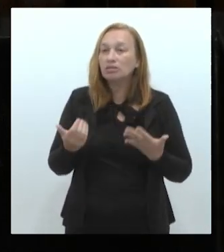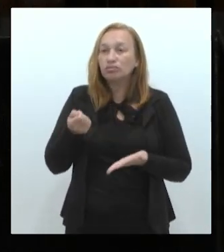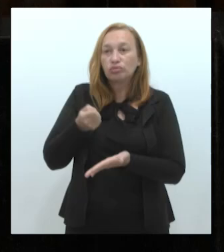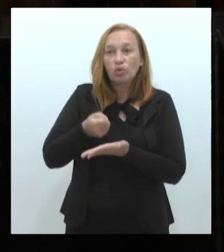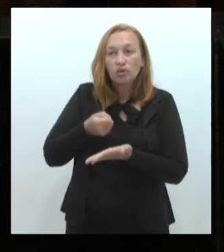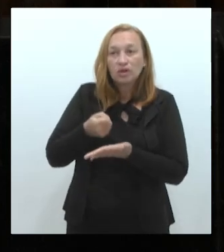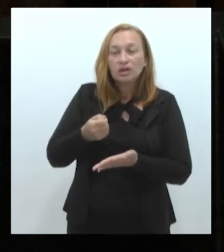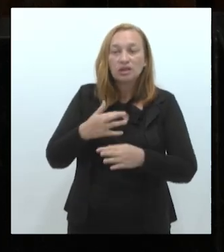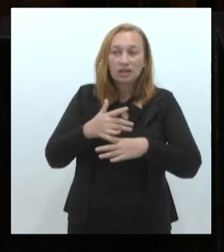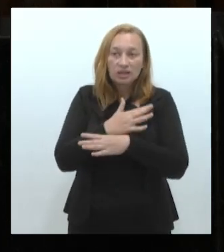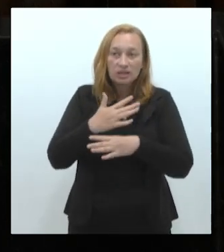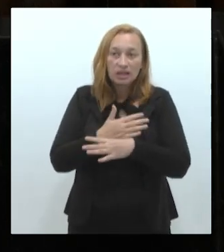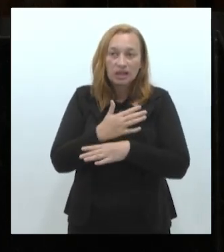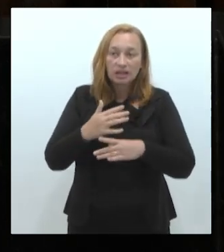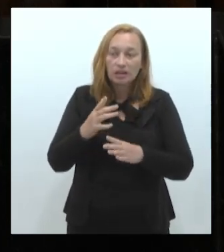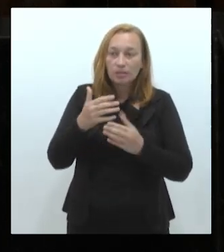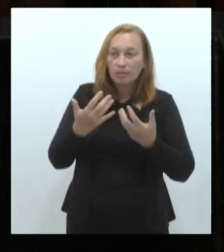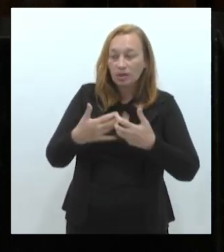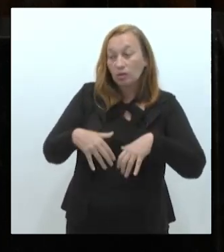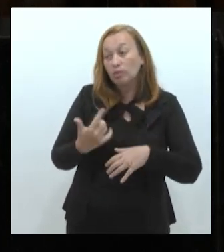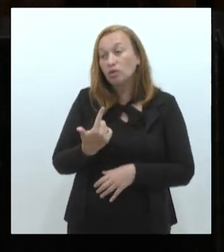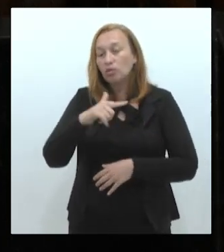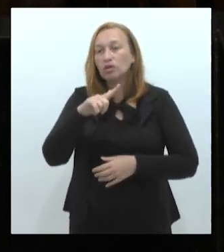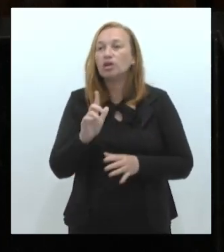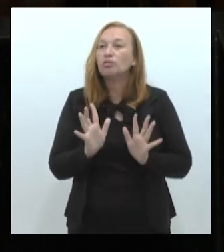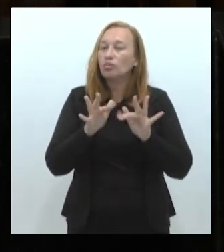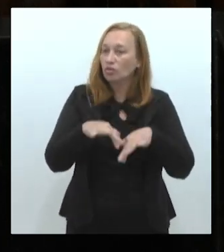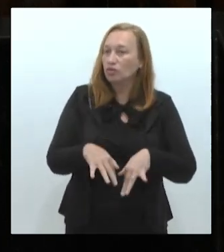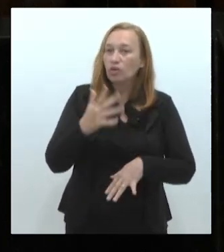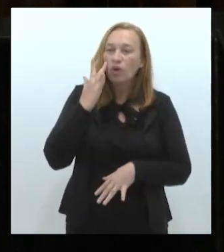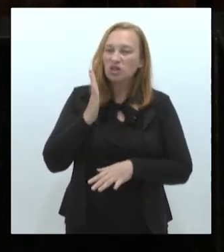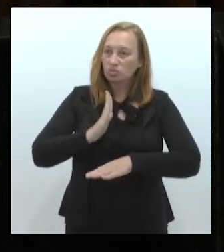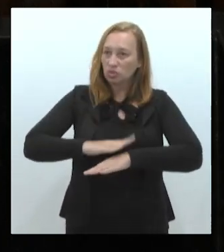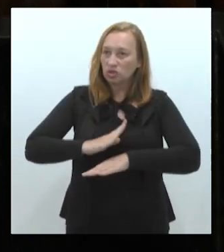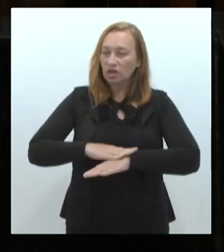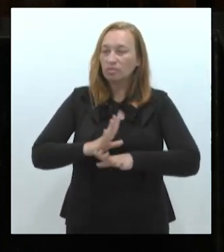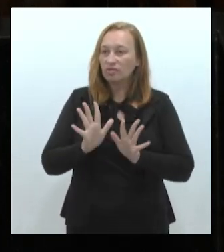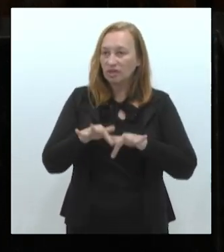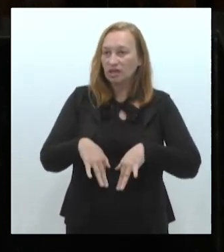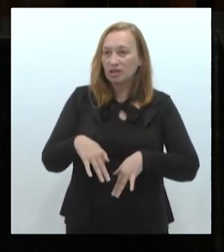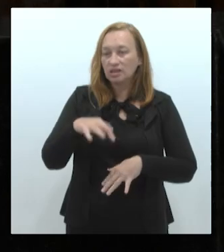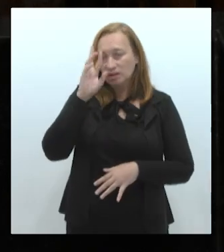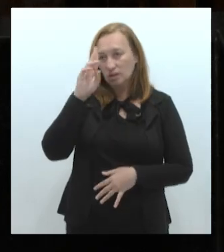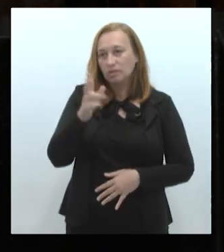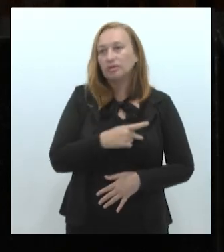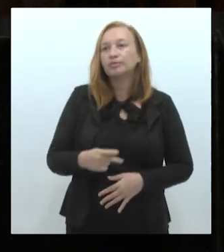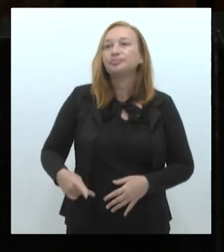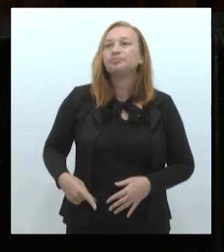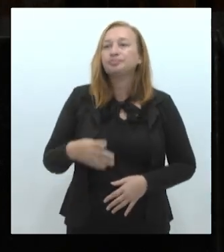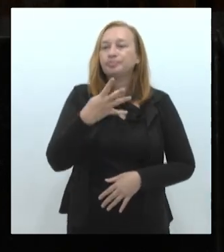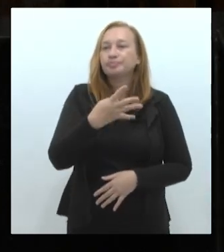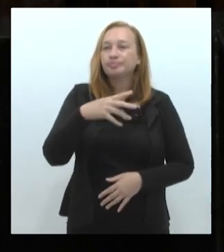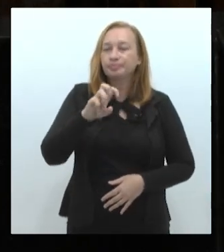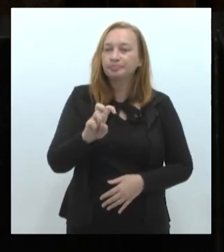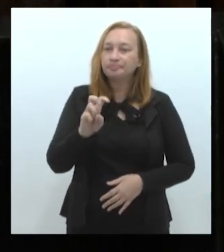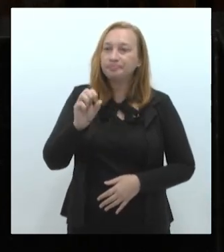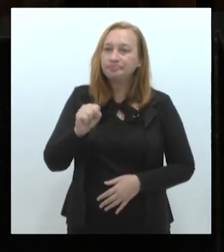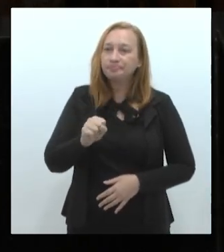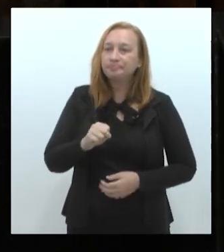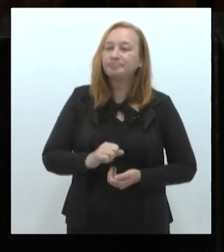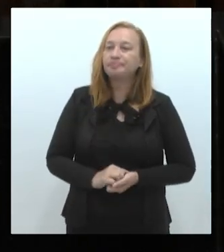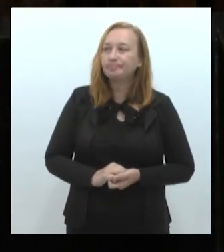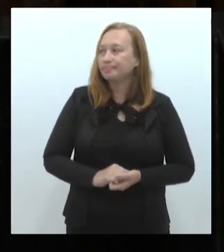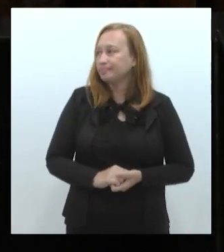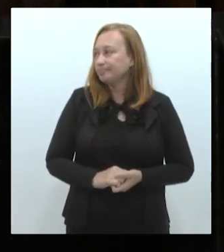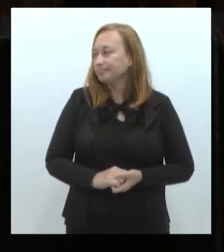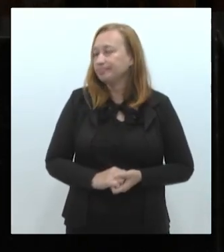cidade de Petrópolis, mas em outras. E aí, por fim, que eu acho que meu tempo deve estar acabando, Tia Ju, faltam 45 segundos, a gente também